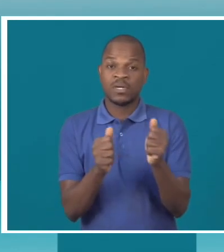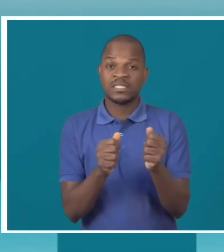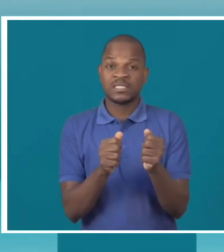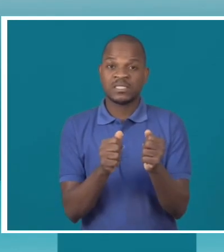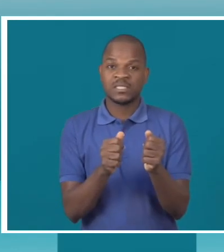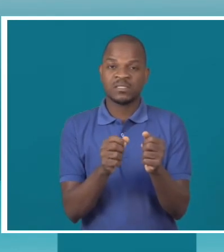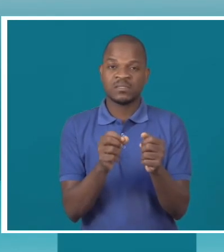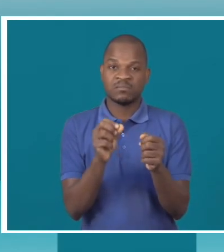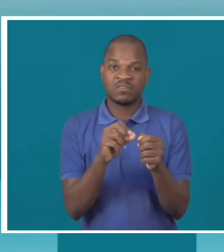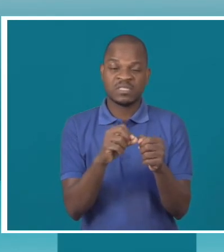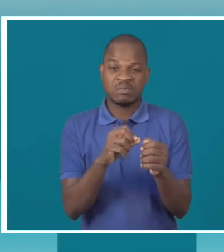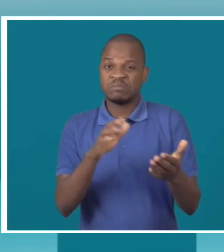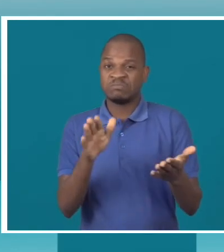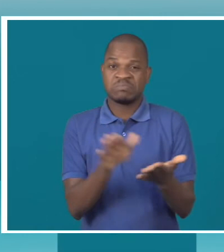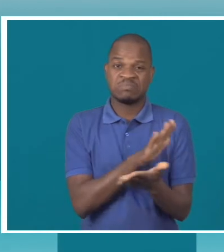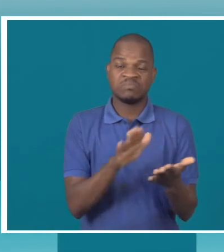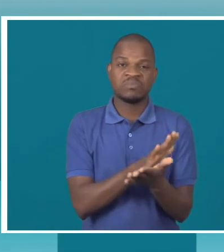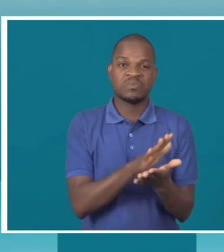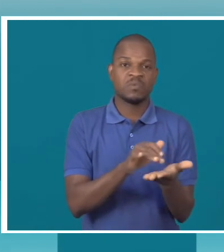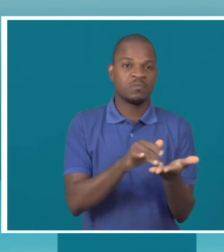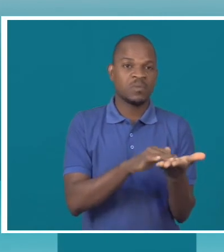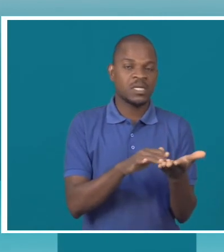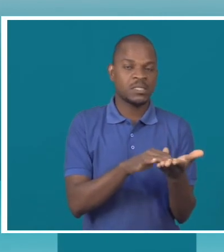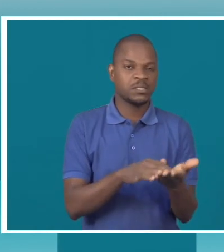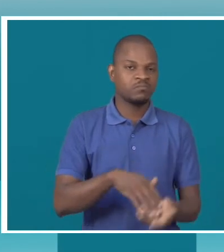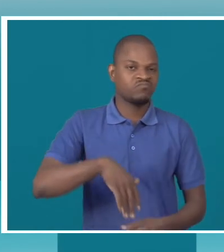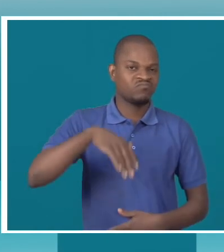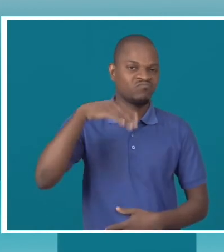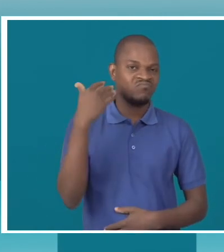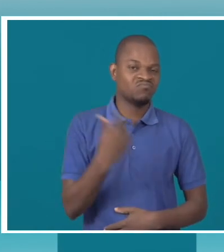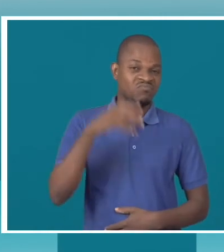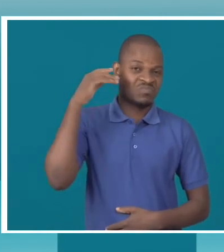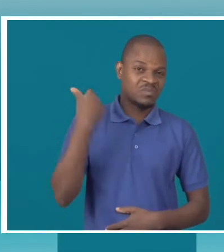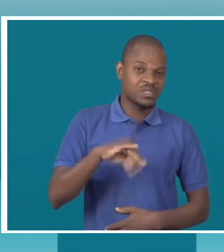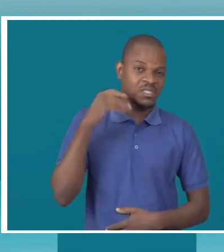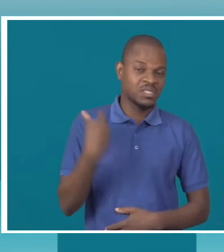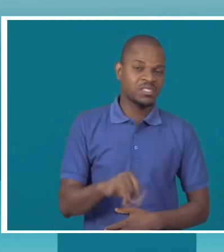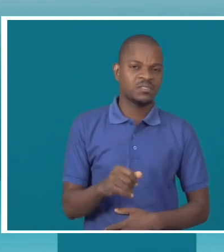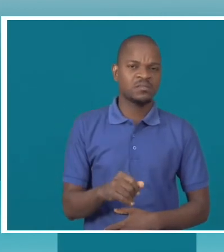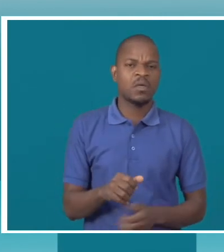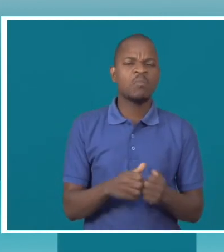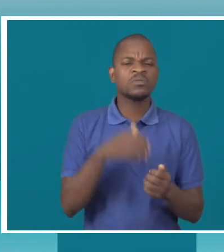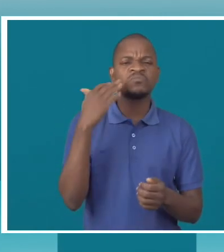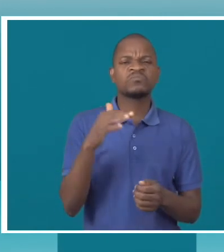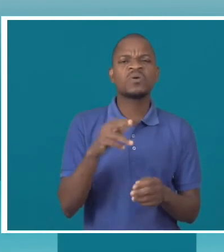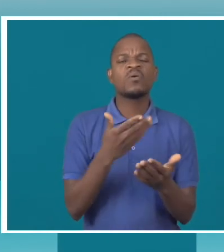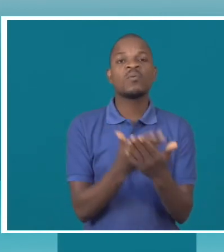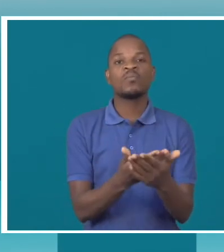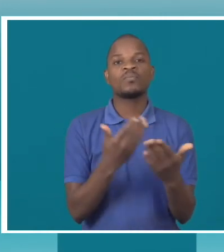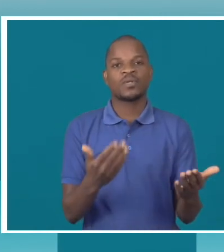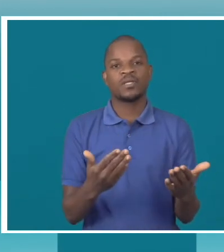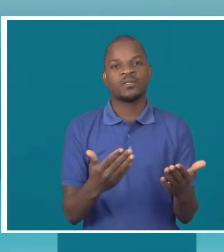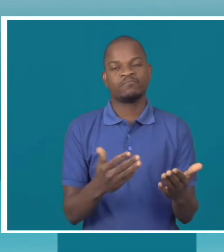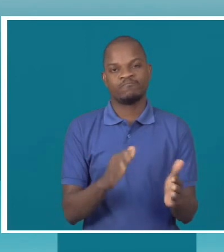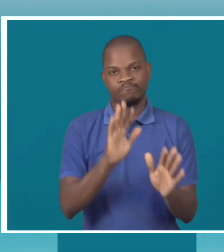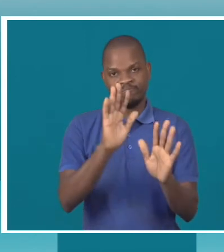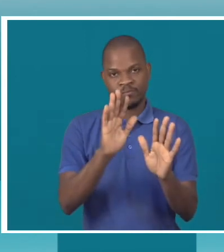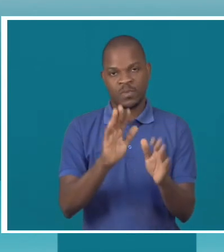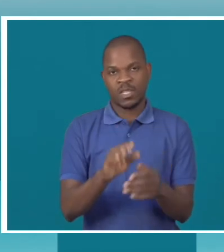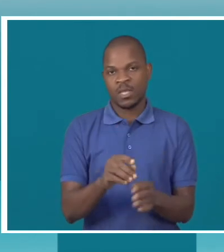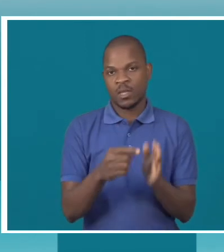Só que para a edição dos livros em Braille os preços são proibitivos. Proibitivos porquê?